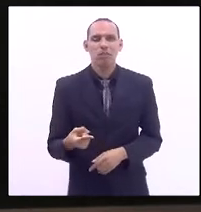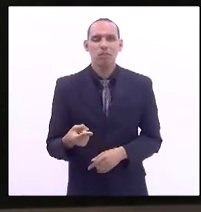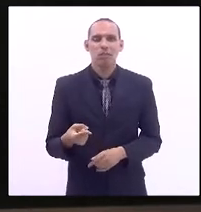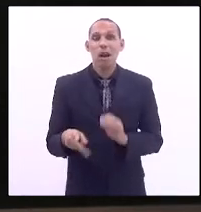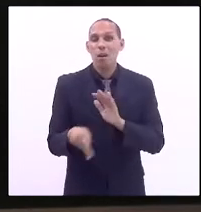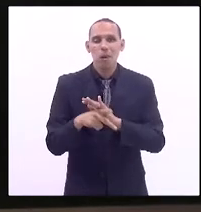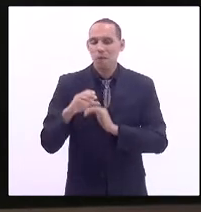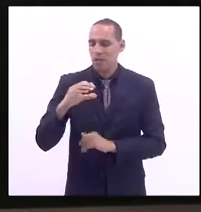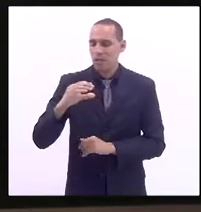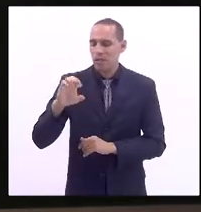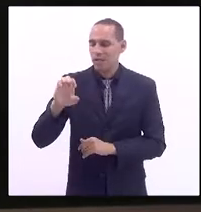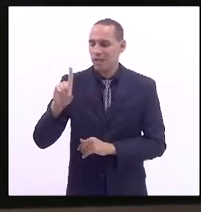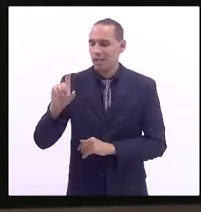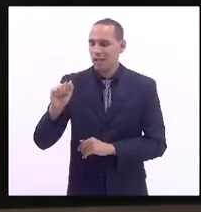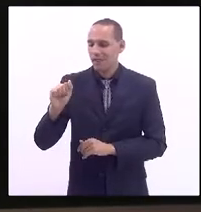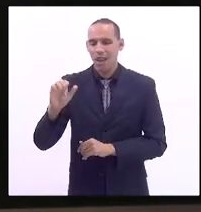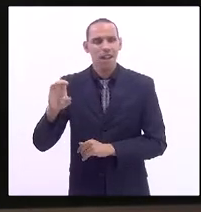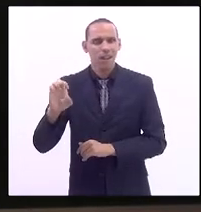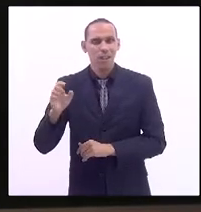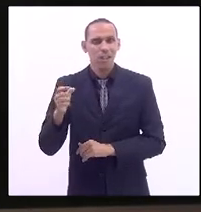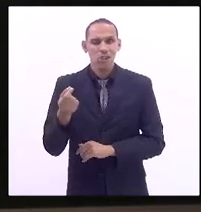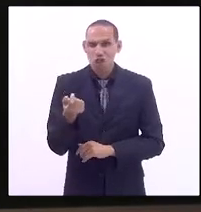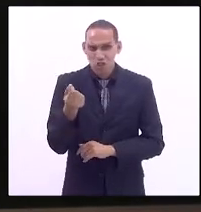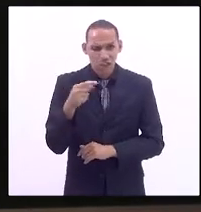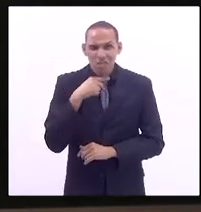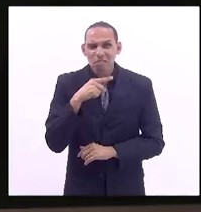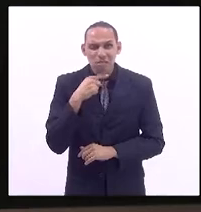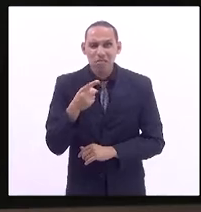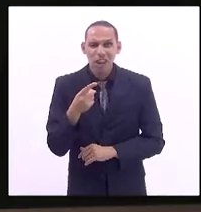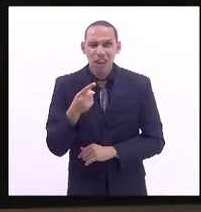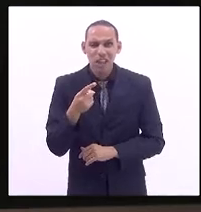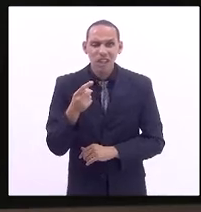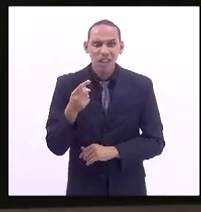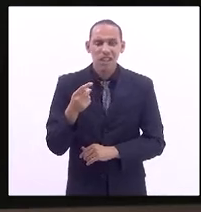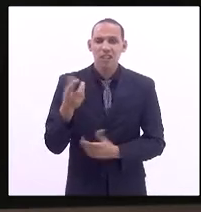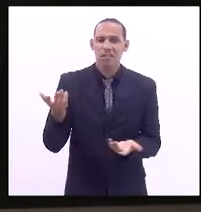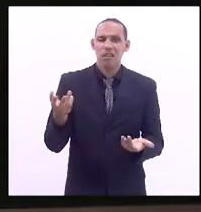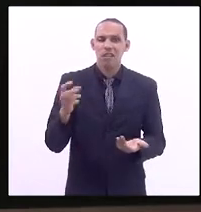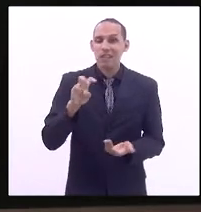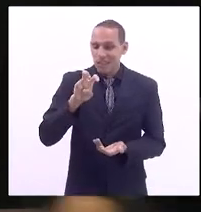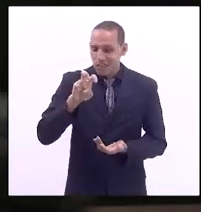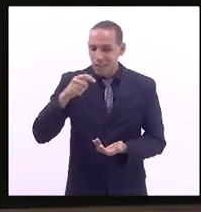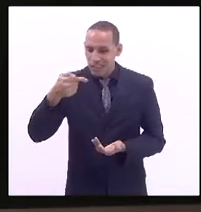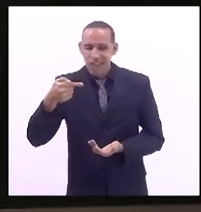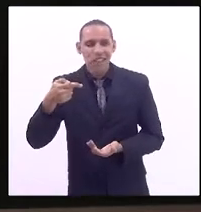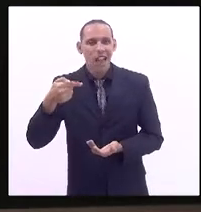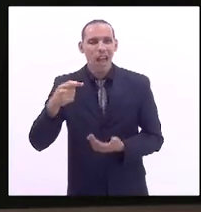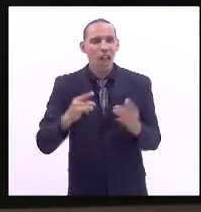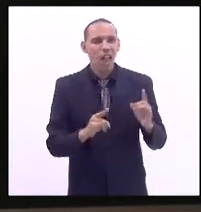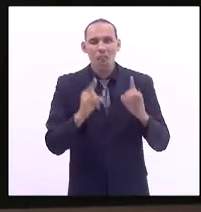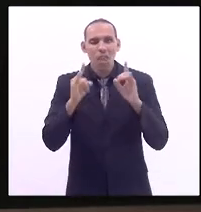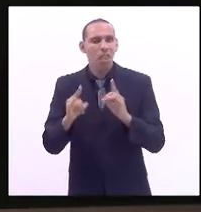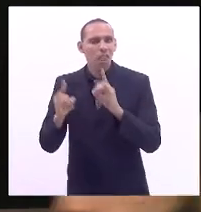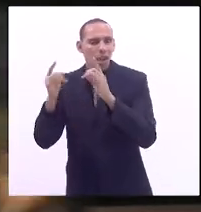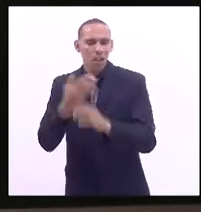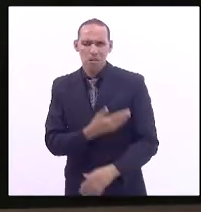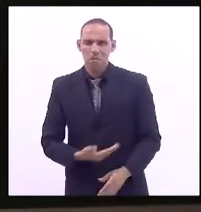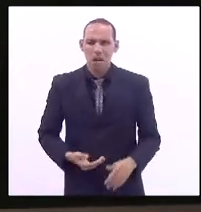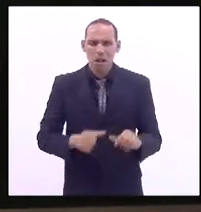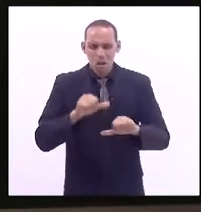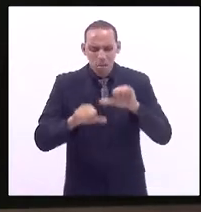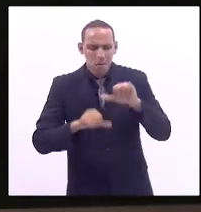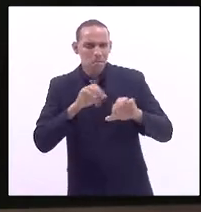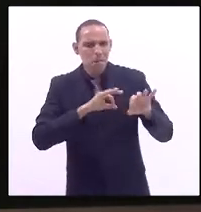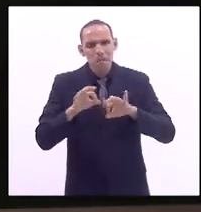Cedae assistiram ainda não chega a entregar 57 Imóveis públicos que poderiam ser